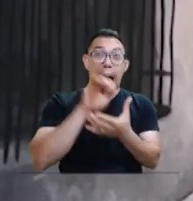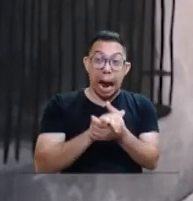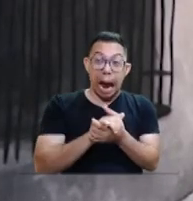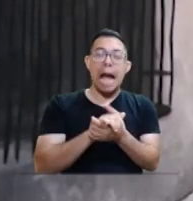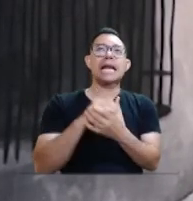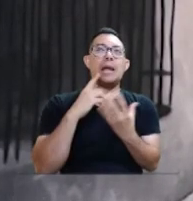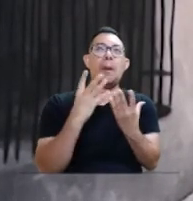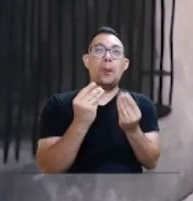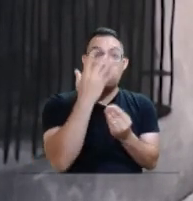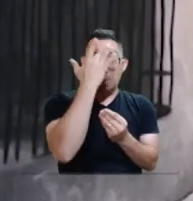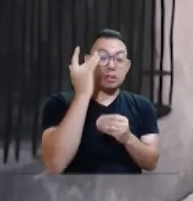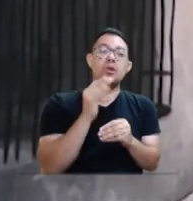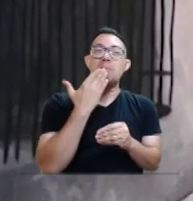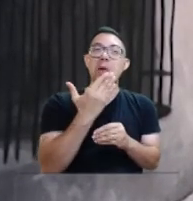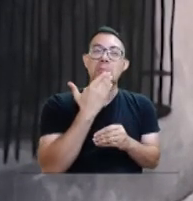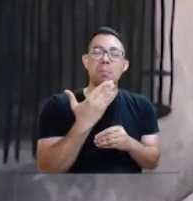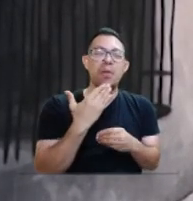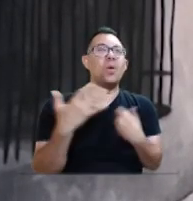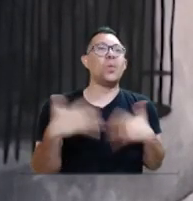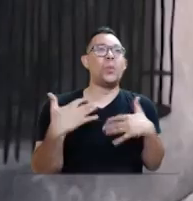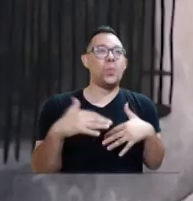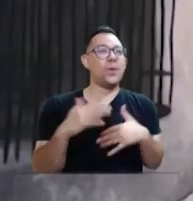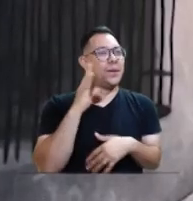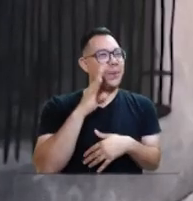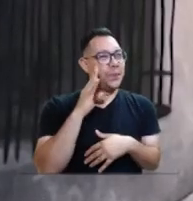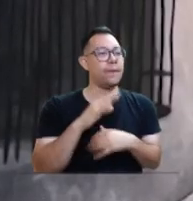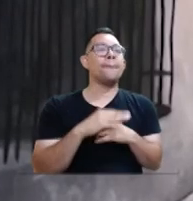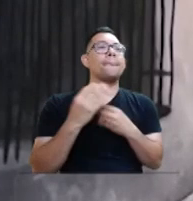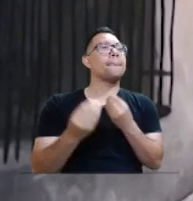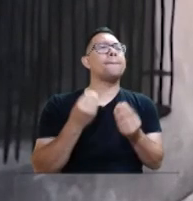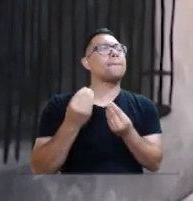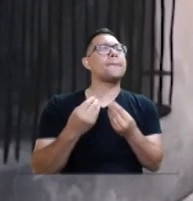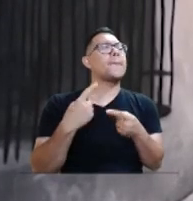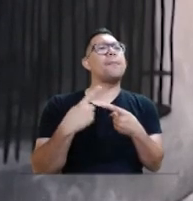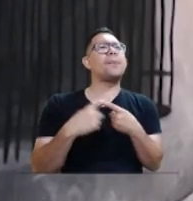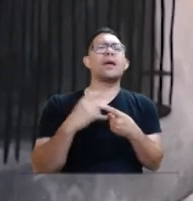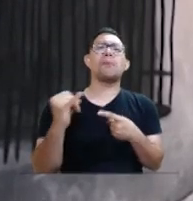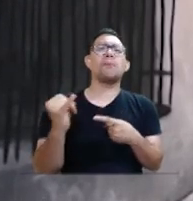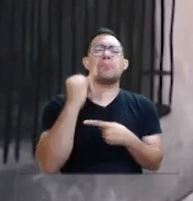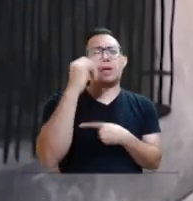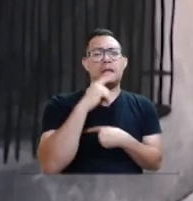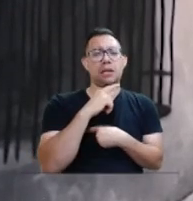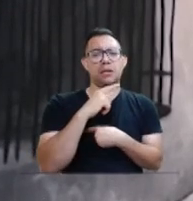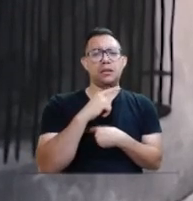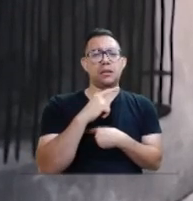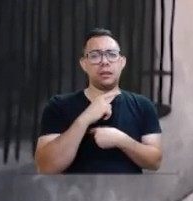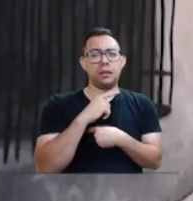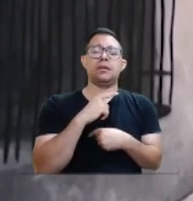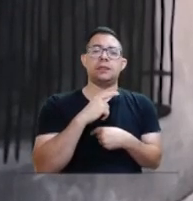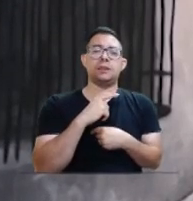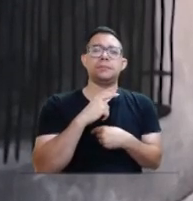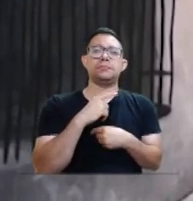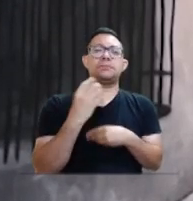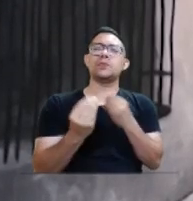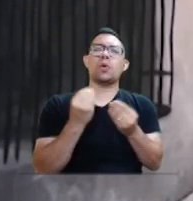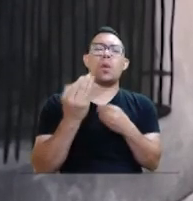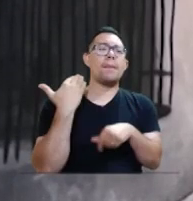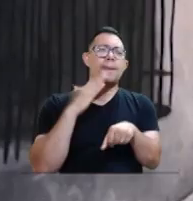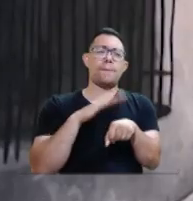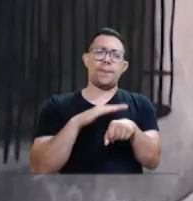seu casamento você estava lá atendendo, porque tinha muita necessidade, estava atendendo uma necessidade. Sim. Que necessidade que